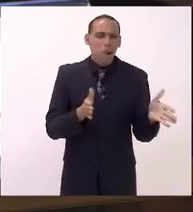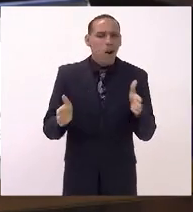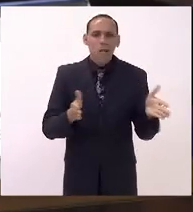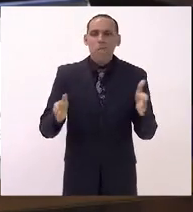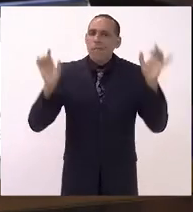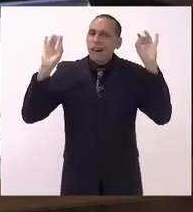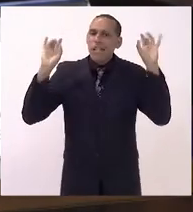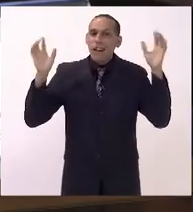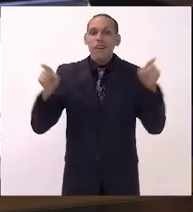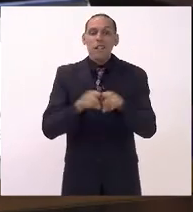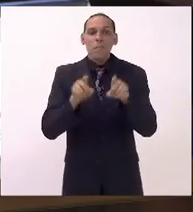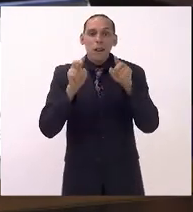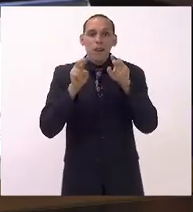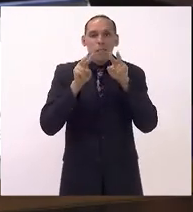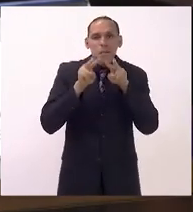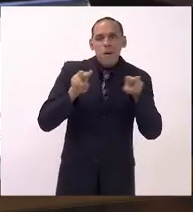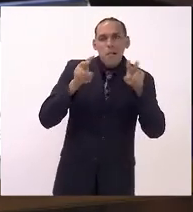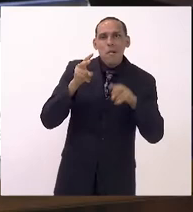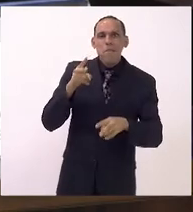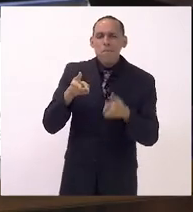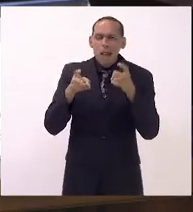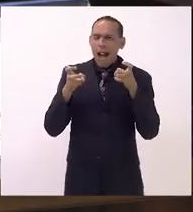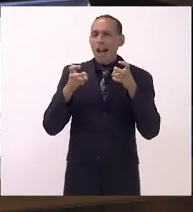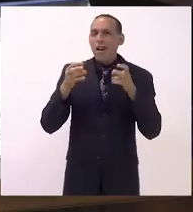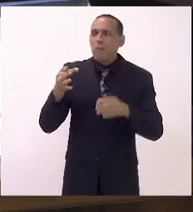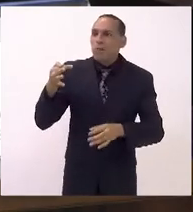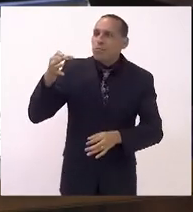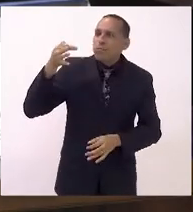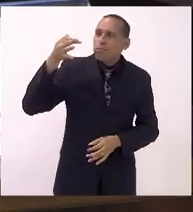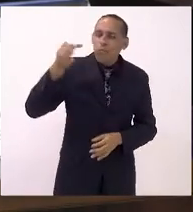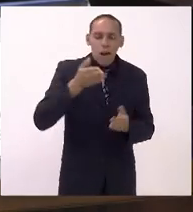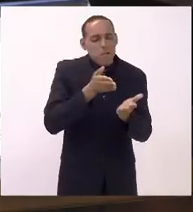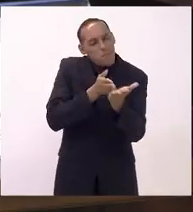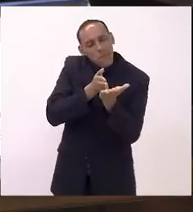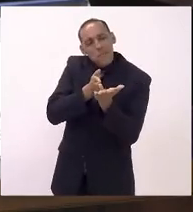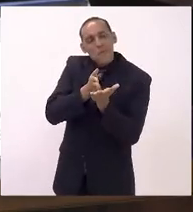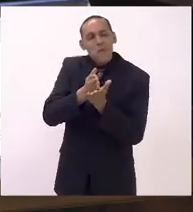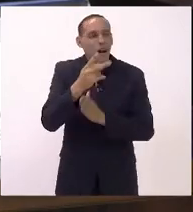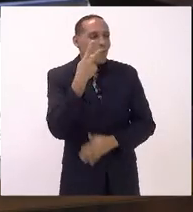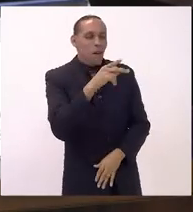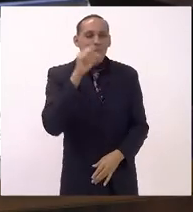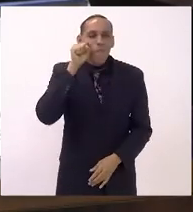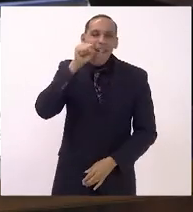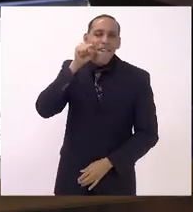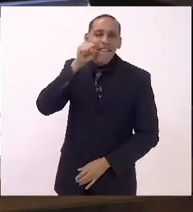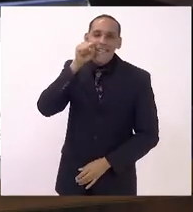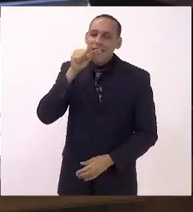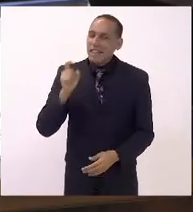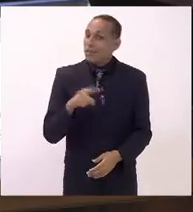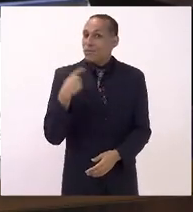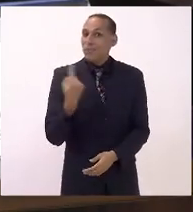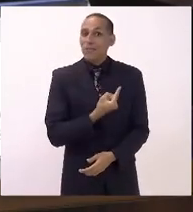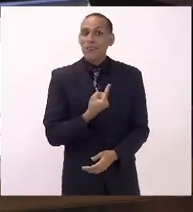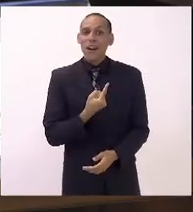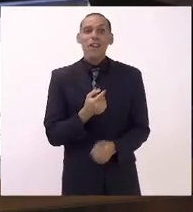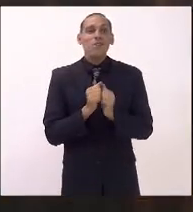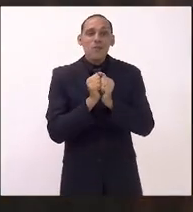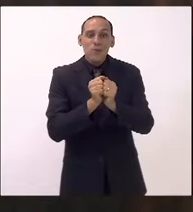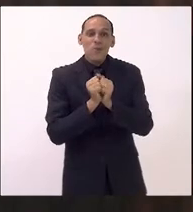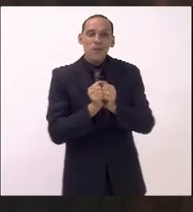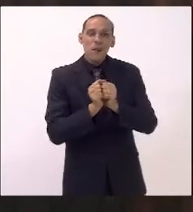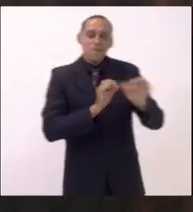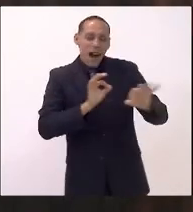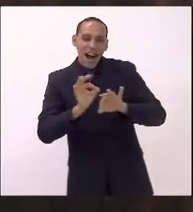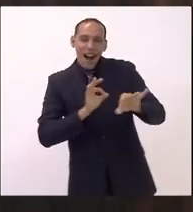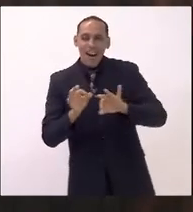vislumbrar também um futuro muito promissor na sua trajetória como no Senado. É uma coisa que a gente está desenhando juntos. Eu estou aqui